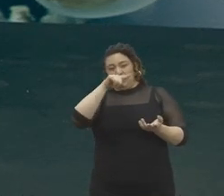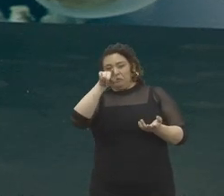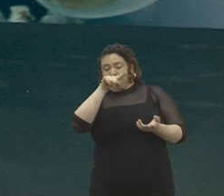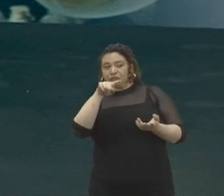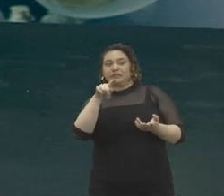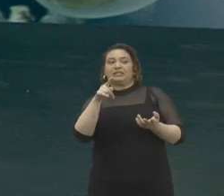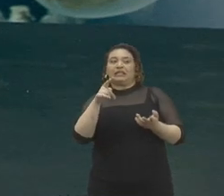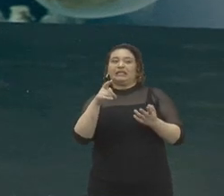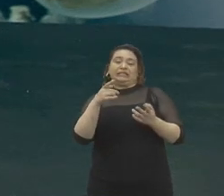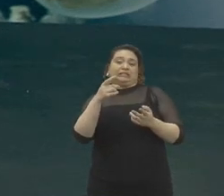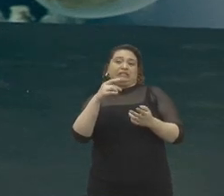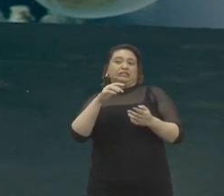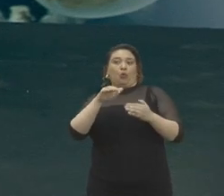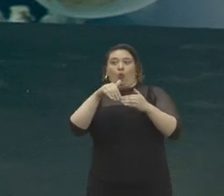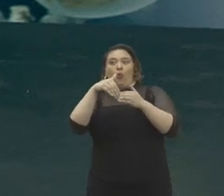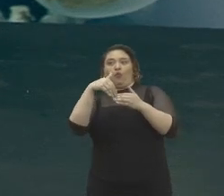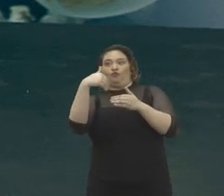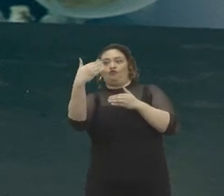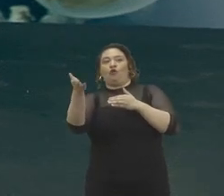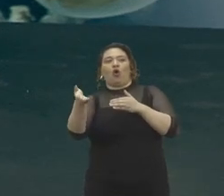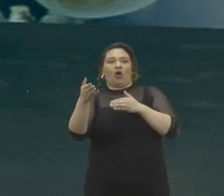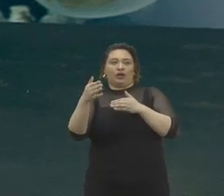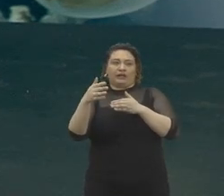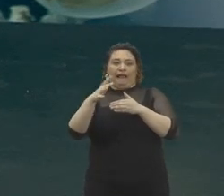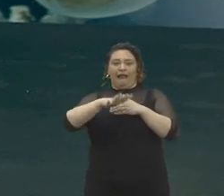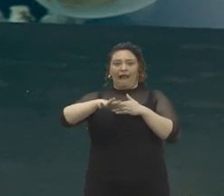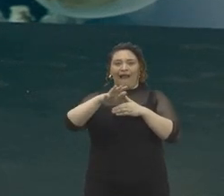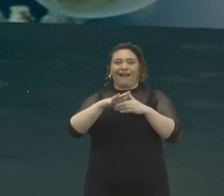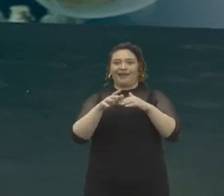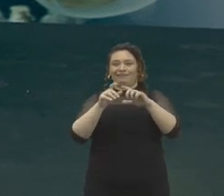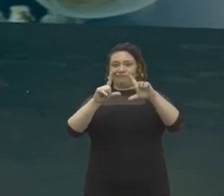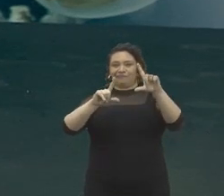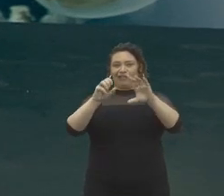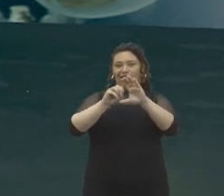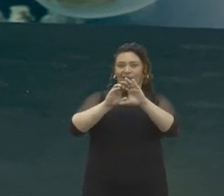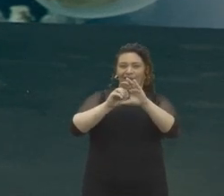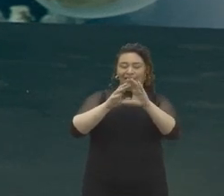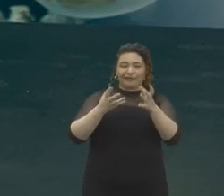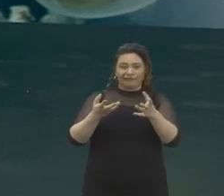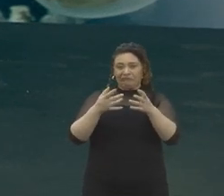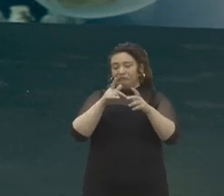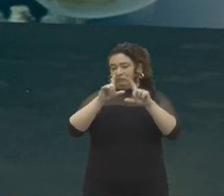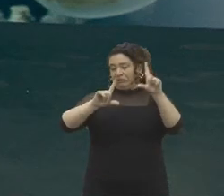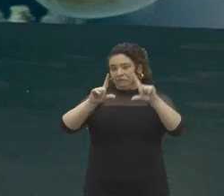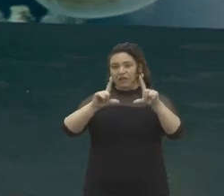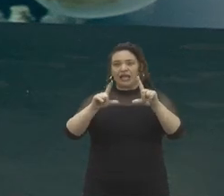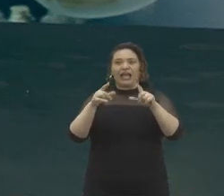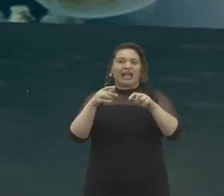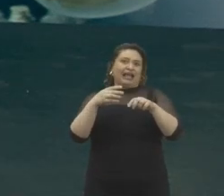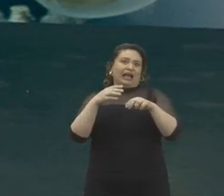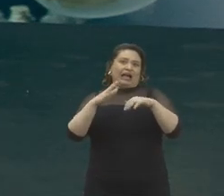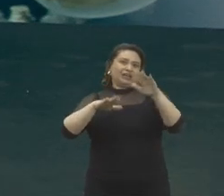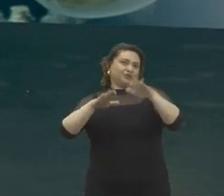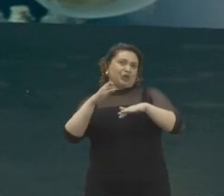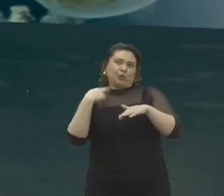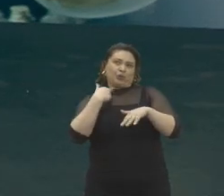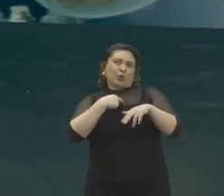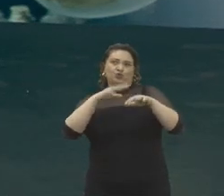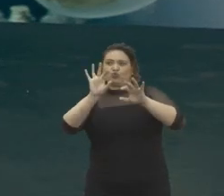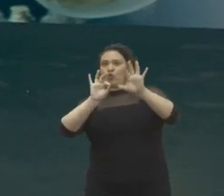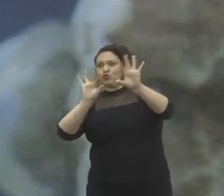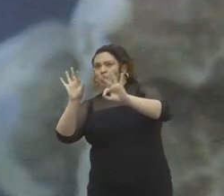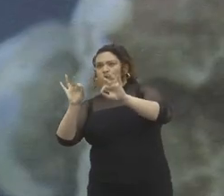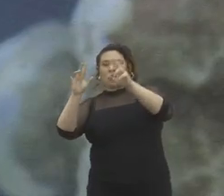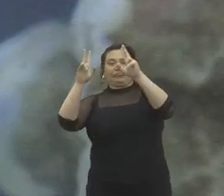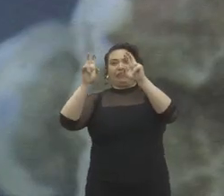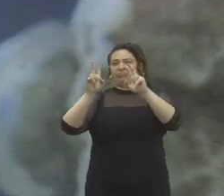fora do mundo do jornalismo não sei se tem noção disso a gente não escolhe muito os temas com que vai trabalhar